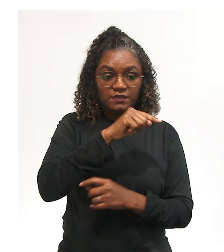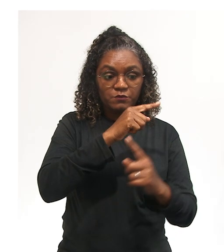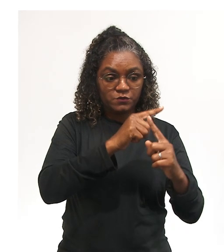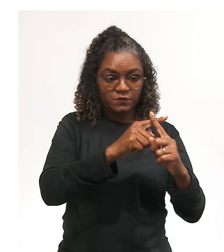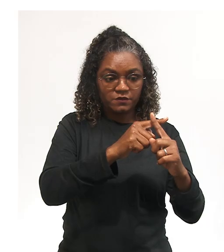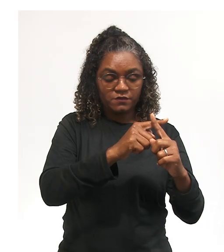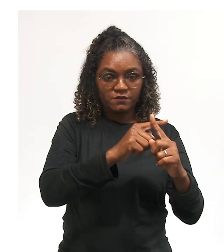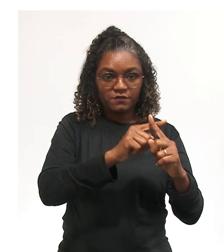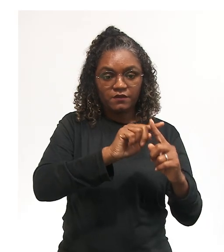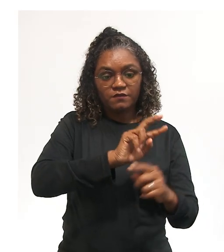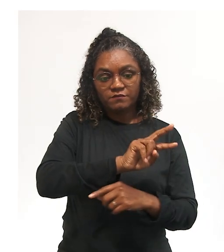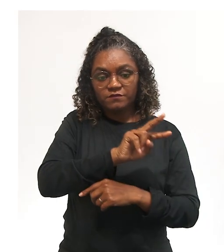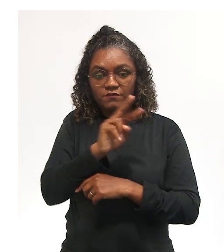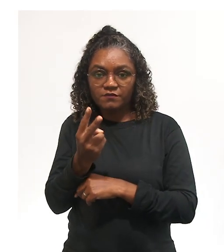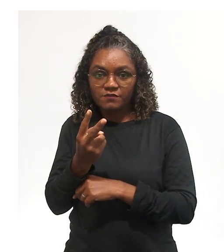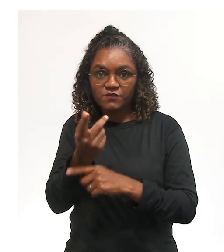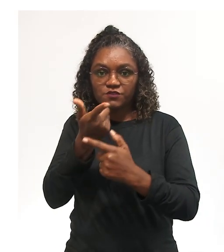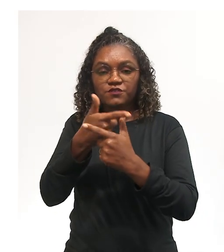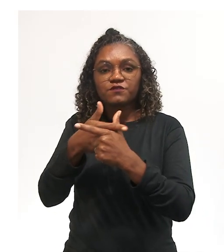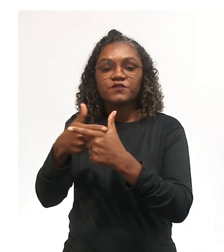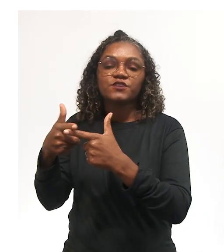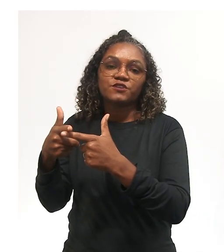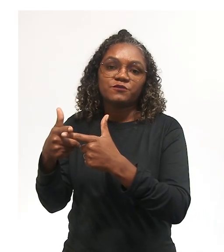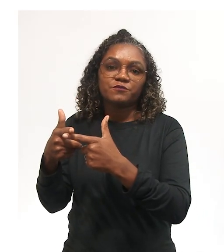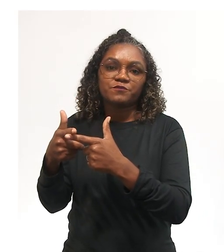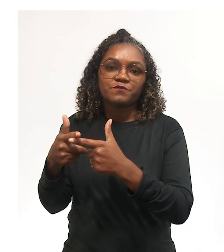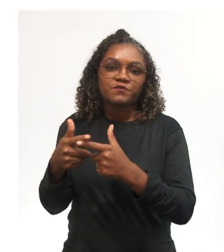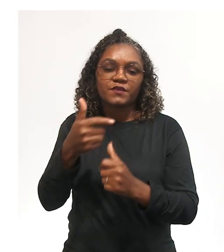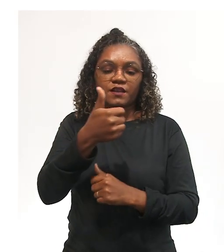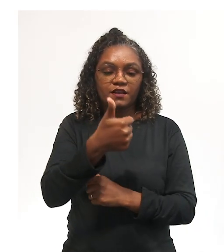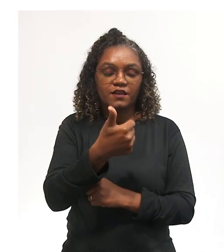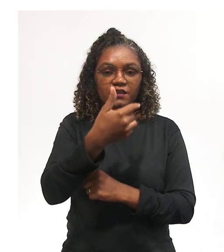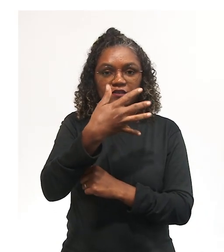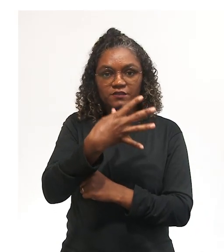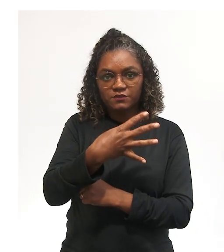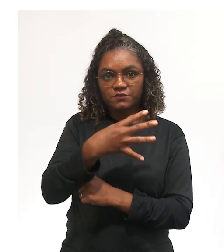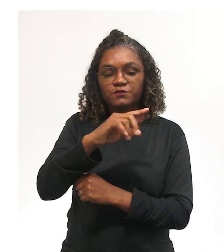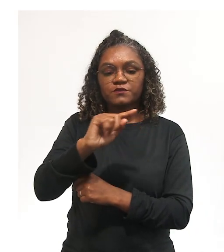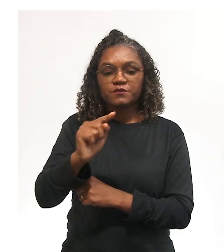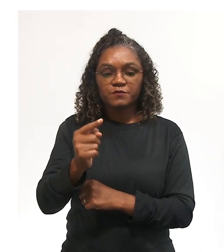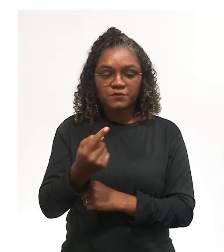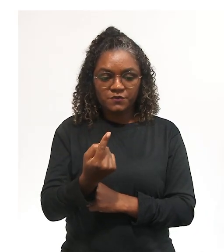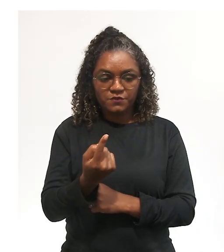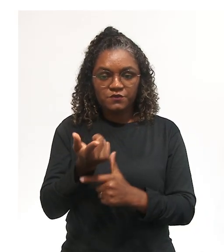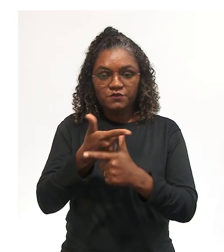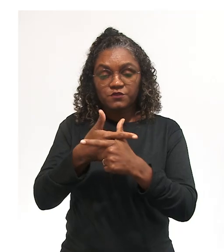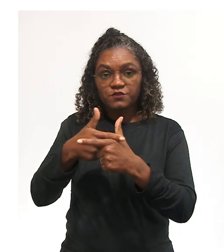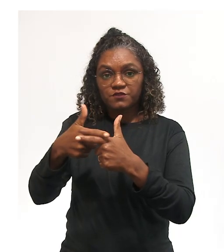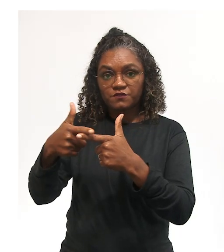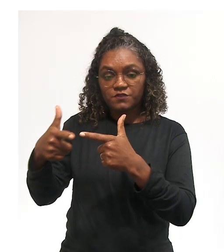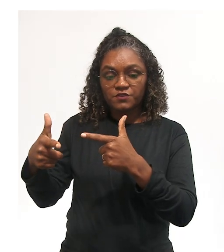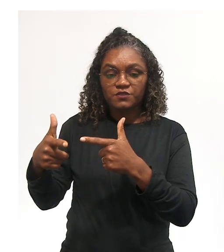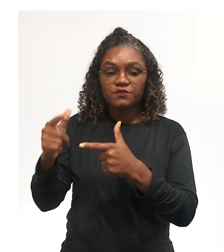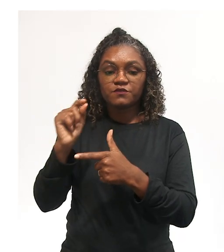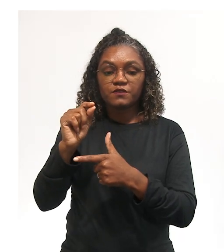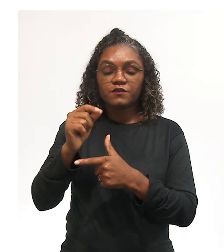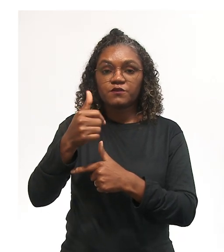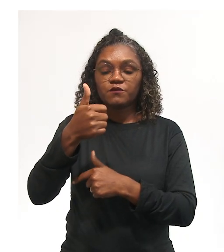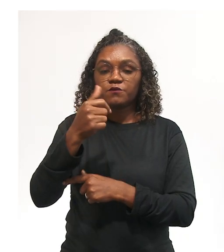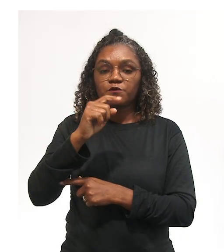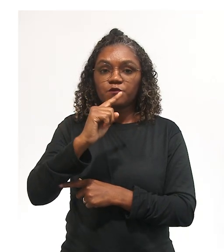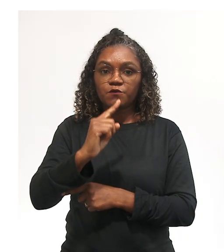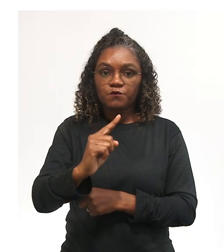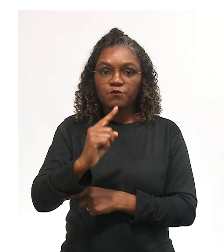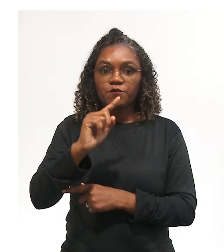dividindo. Então, nós teremos 14.000 dividido por 1,09.